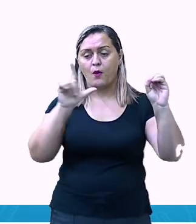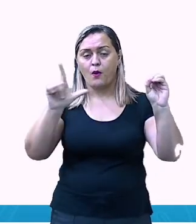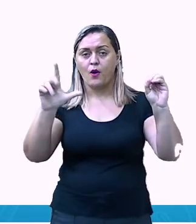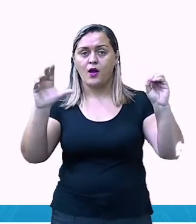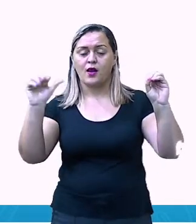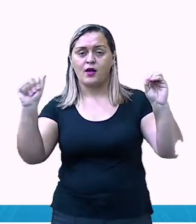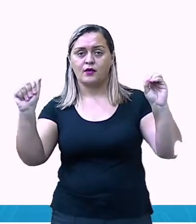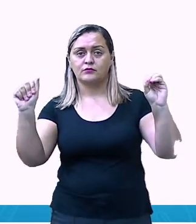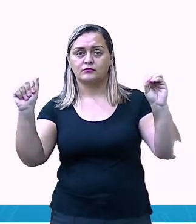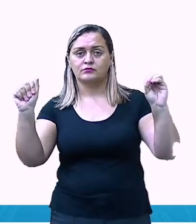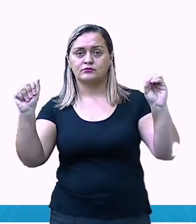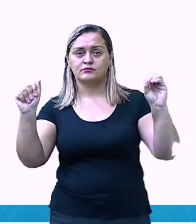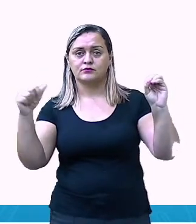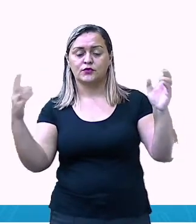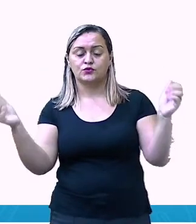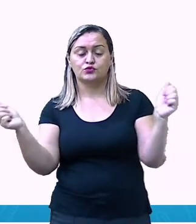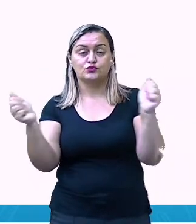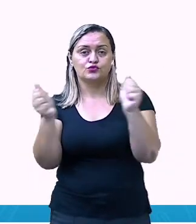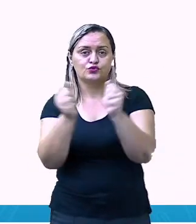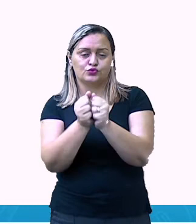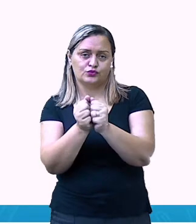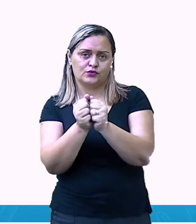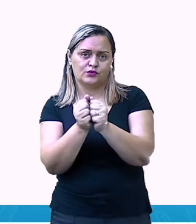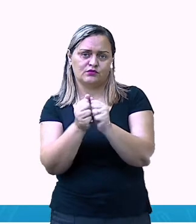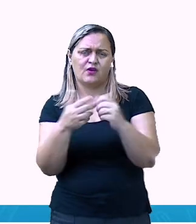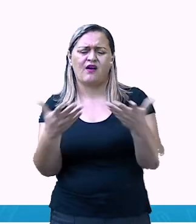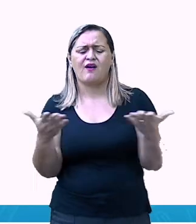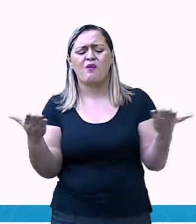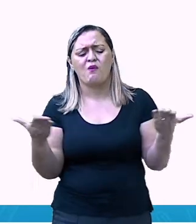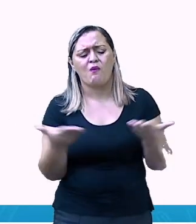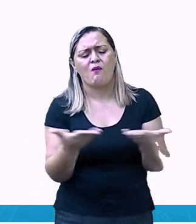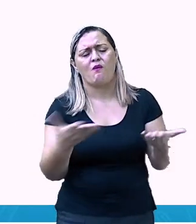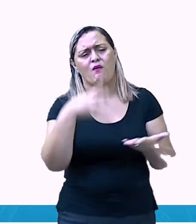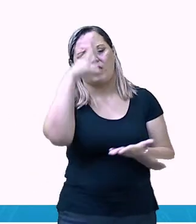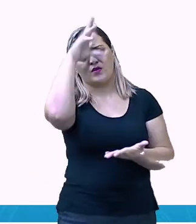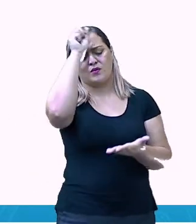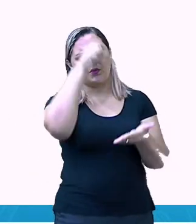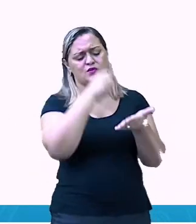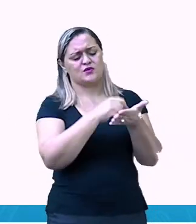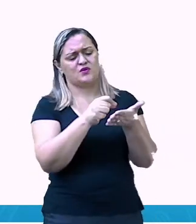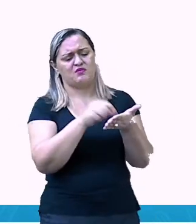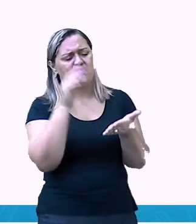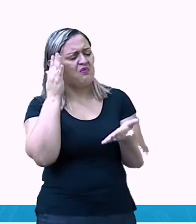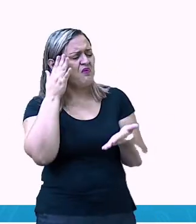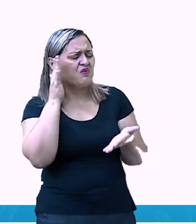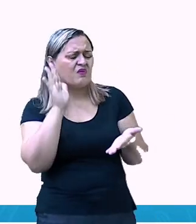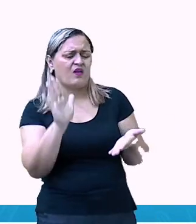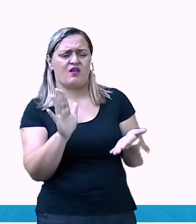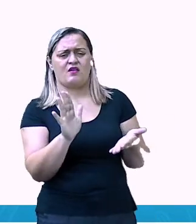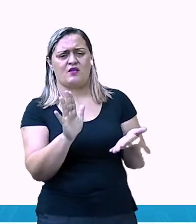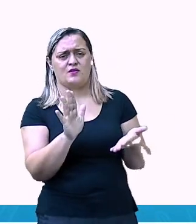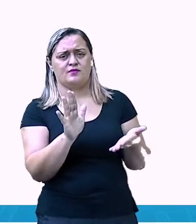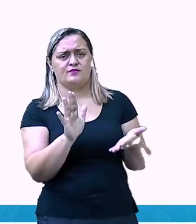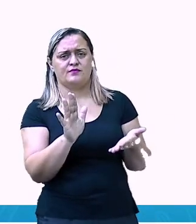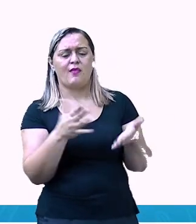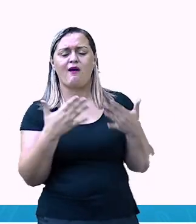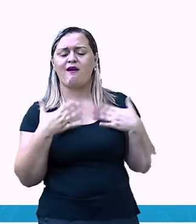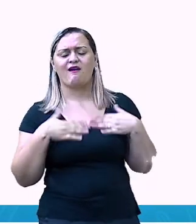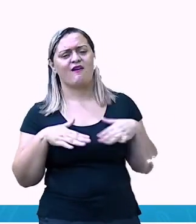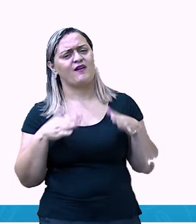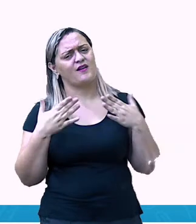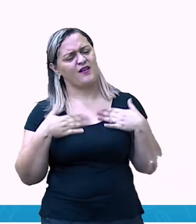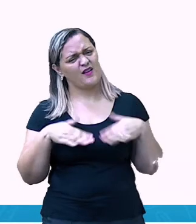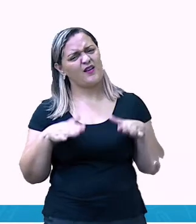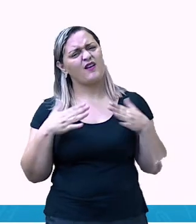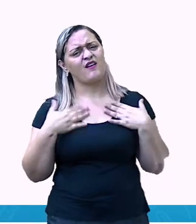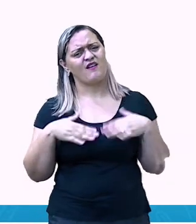estou começando agora a aprender a escrever, eu ainda não sei muito bem, muito tranquilo. Tenha calma,